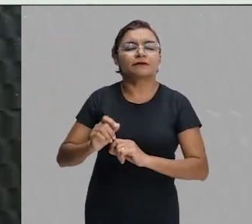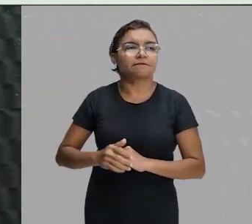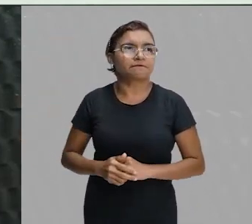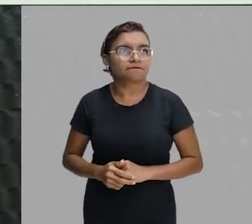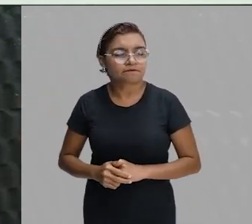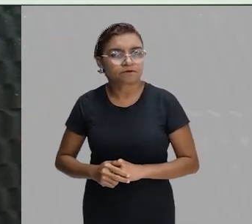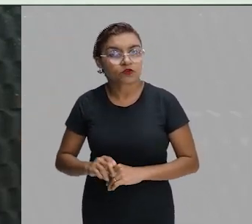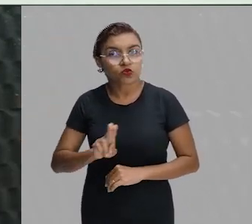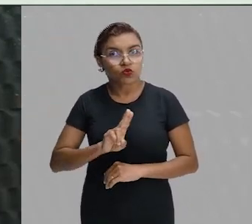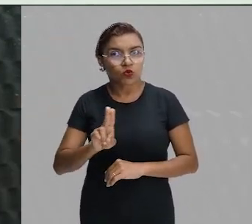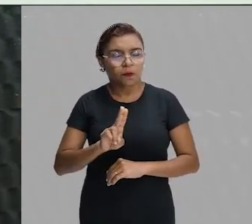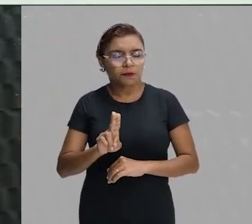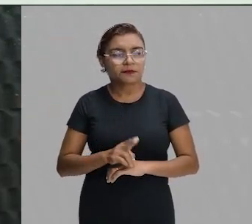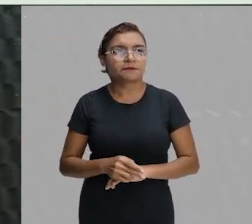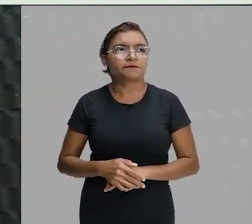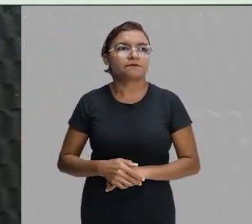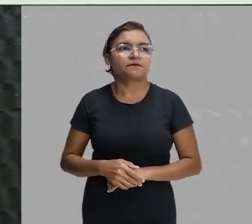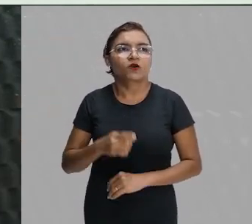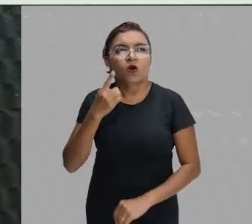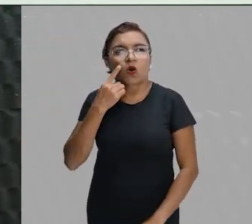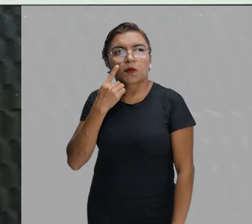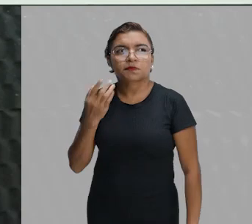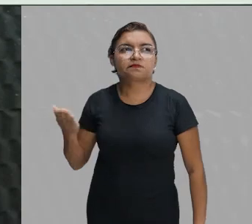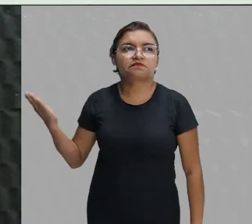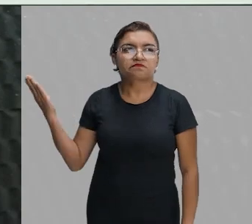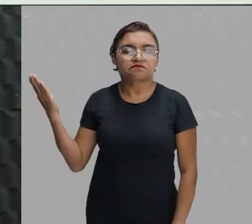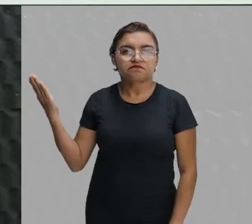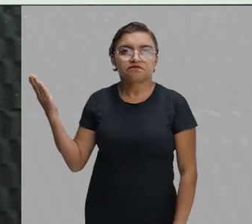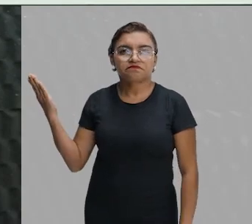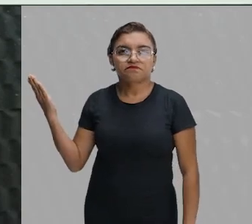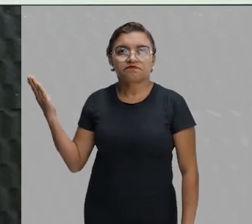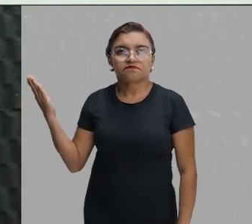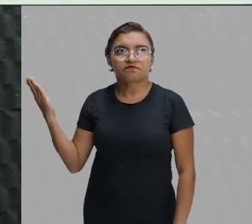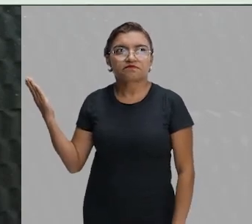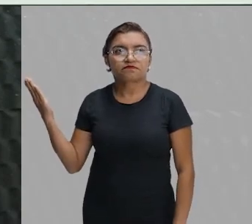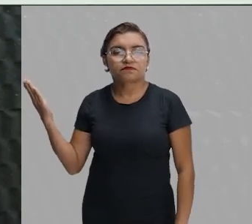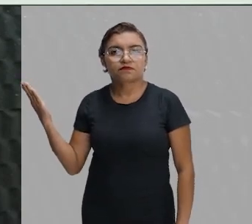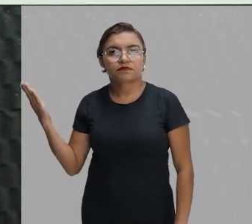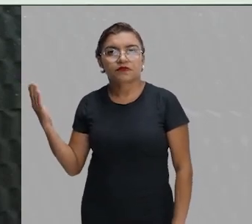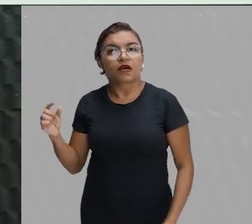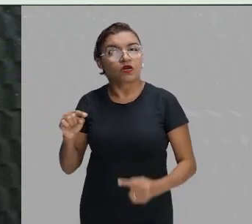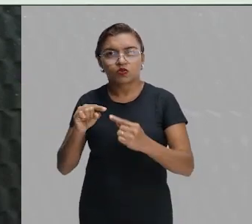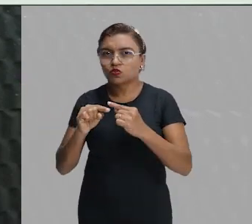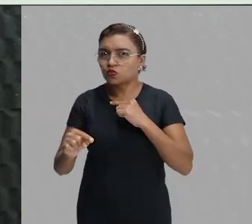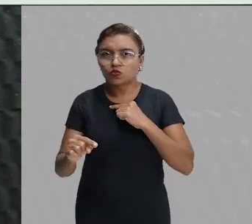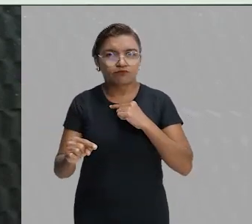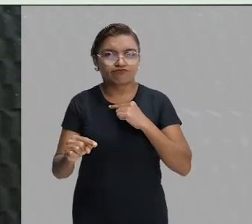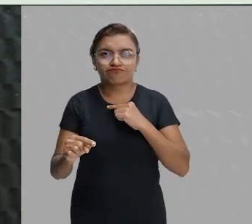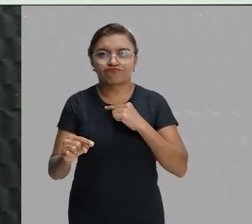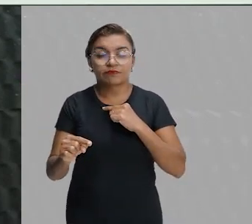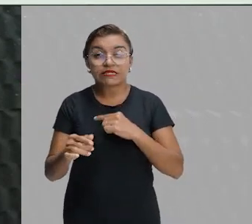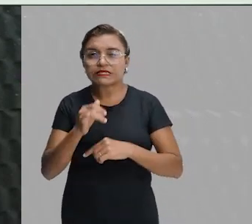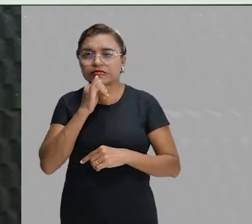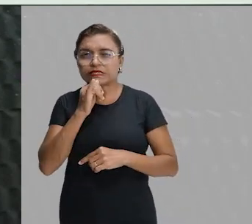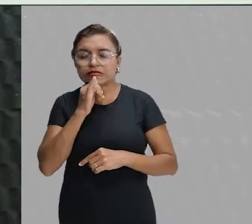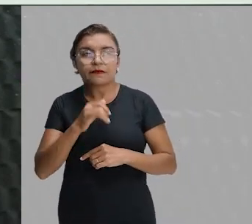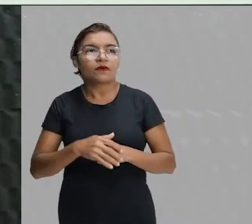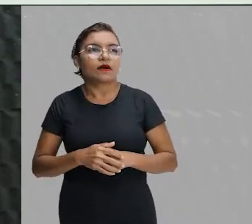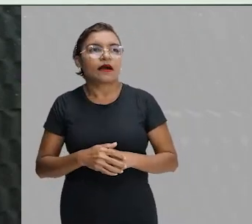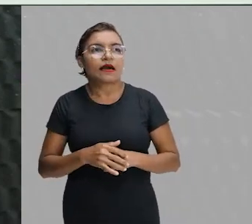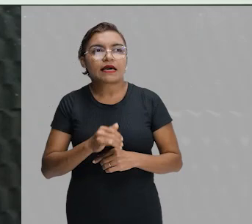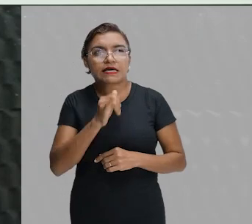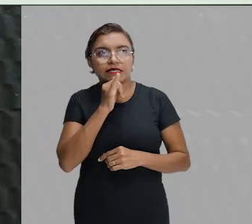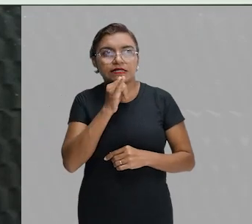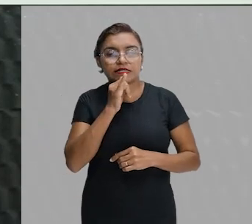gente chama aqui, olha só, o princípio da não contradição. Muito importante